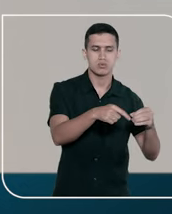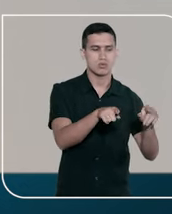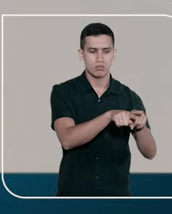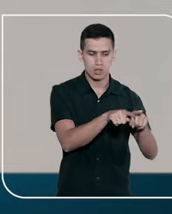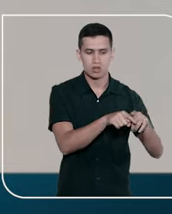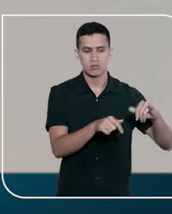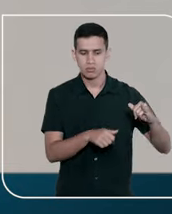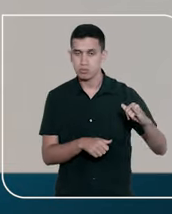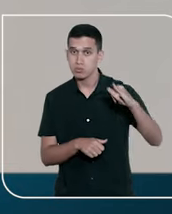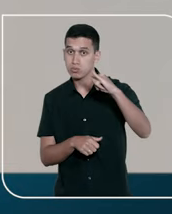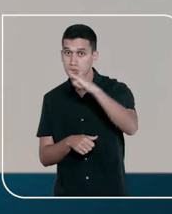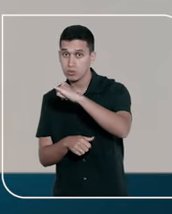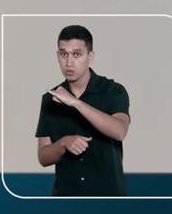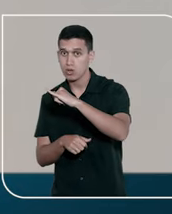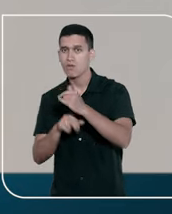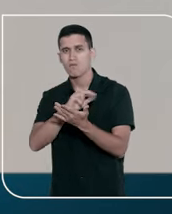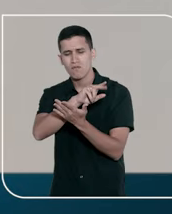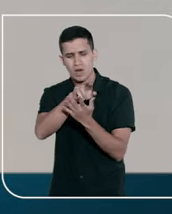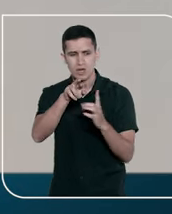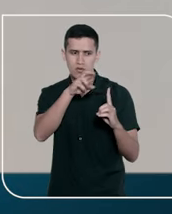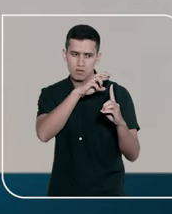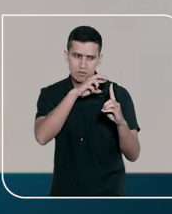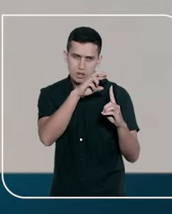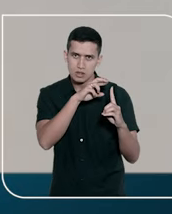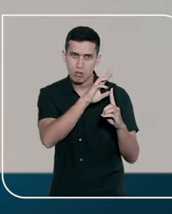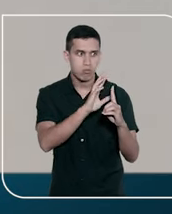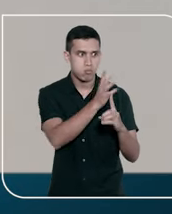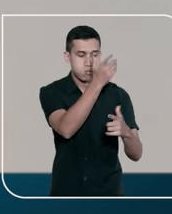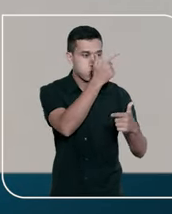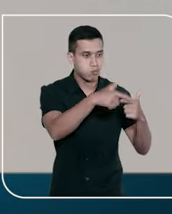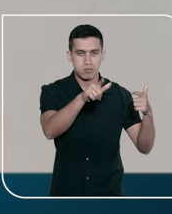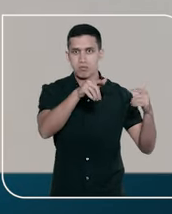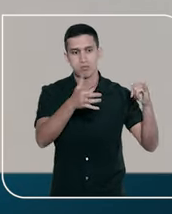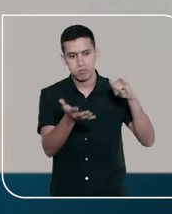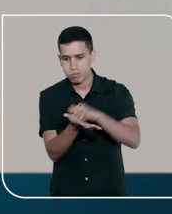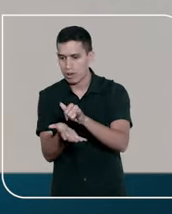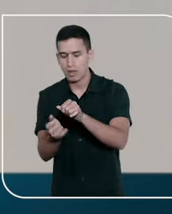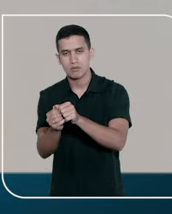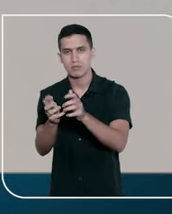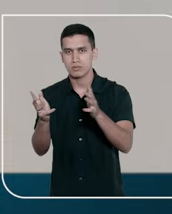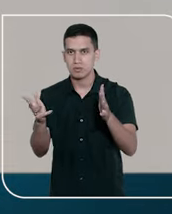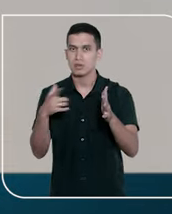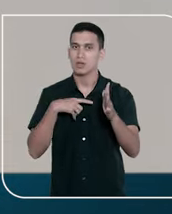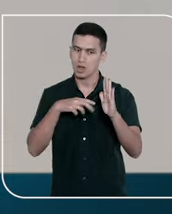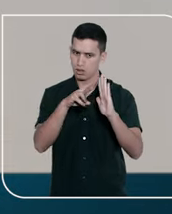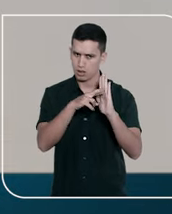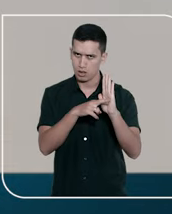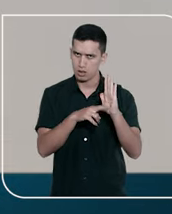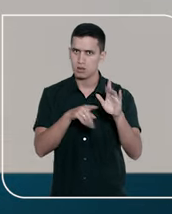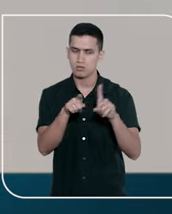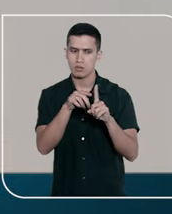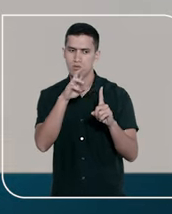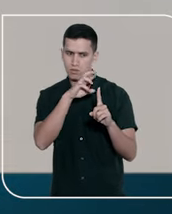aduaneiros, investigações de acidentes aeronáuticos seguem regras internacionais também. Agora muito se fala